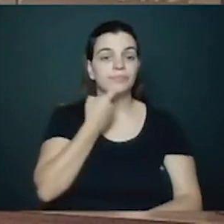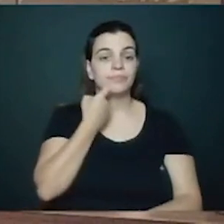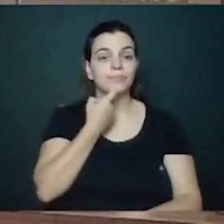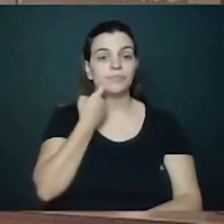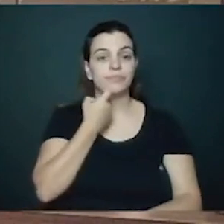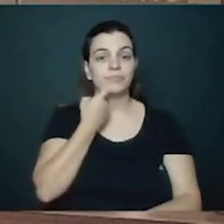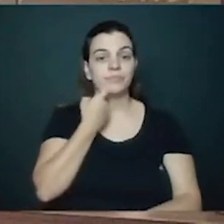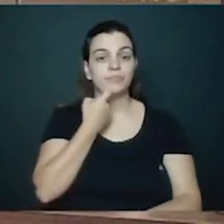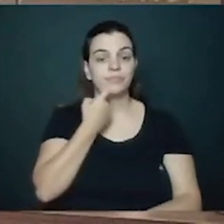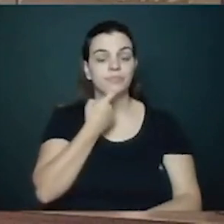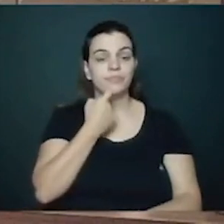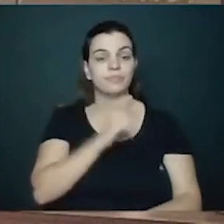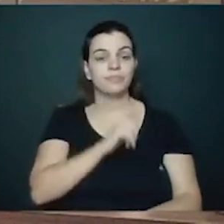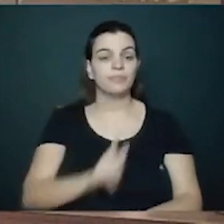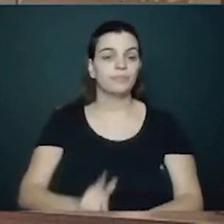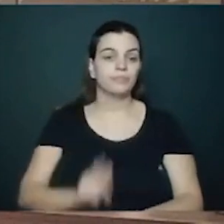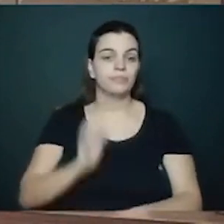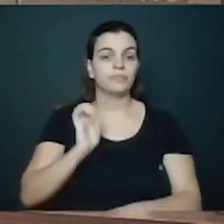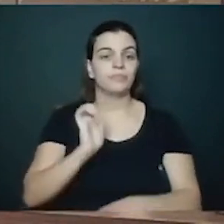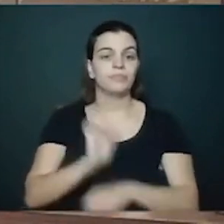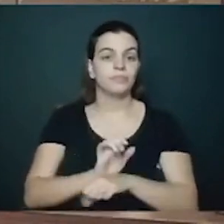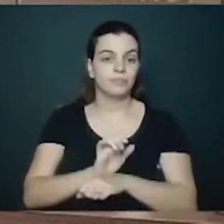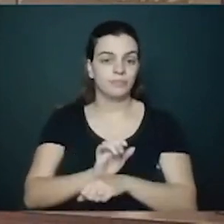governo estadual, que foi realizado no Palácio,